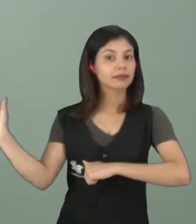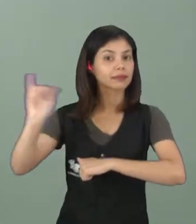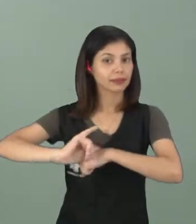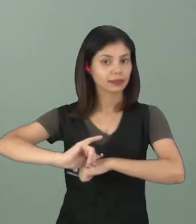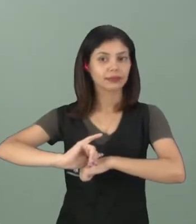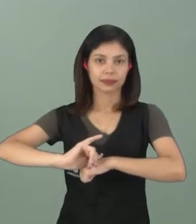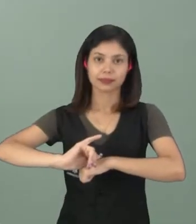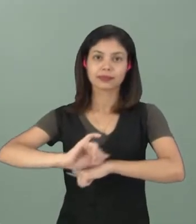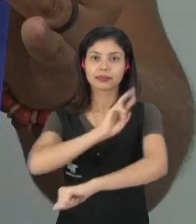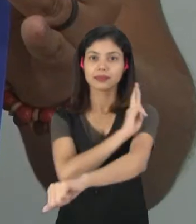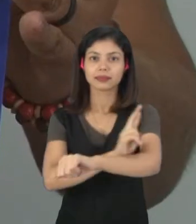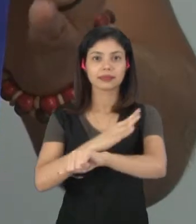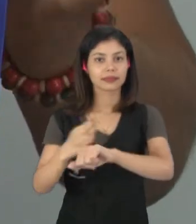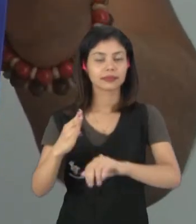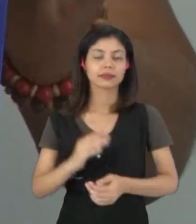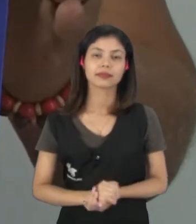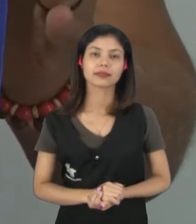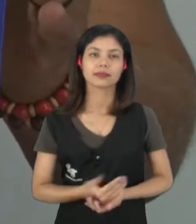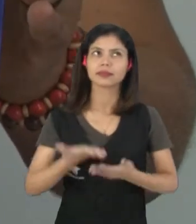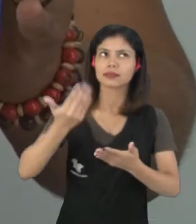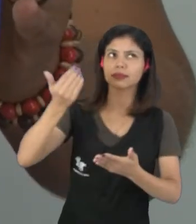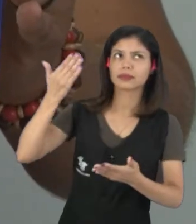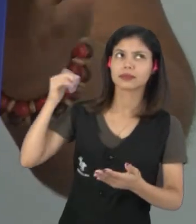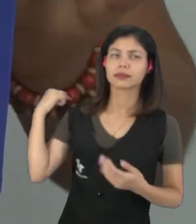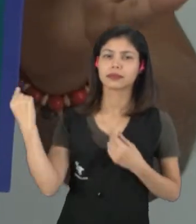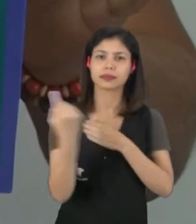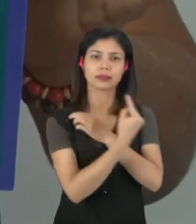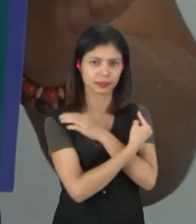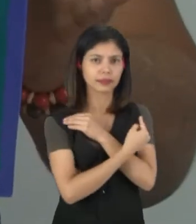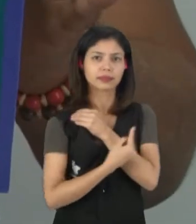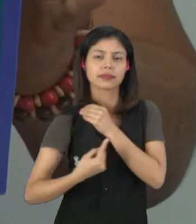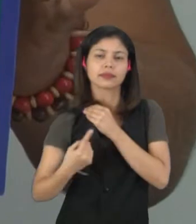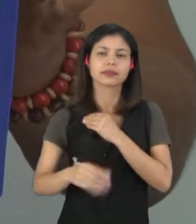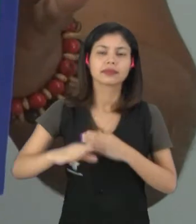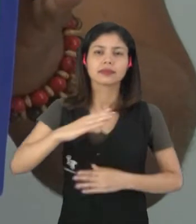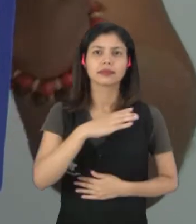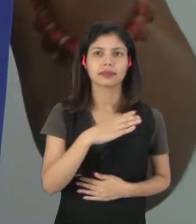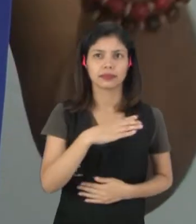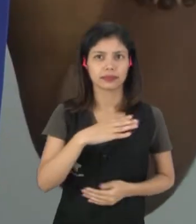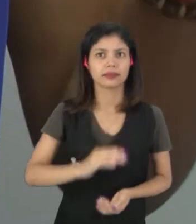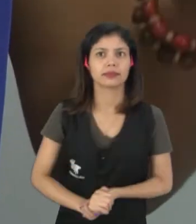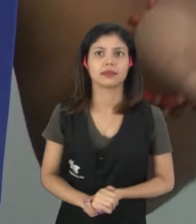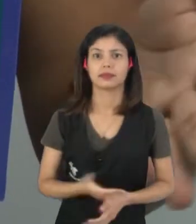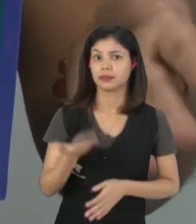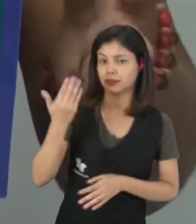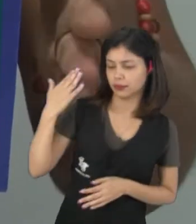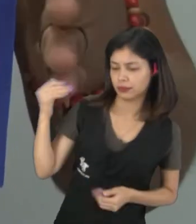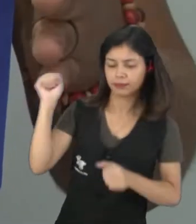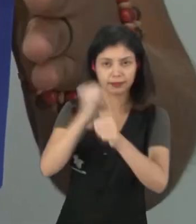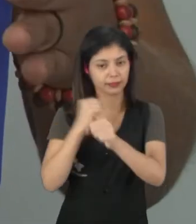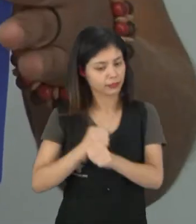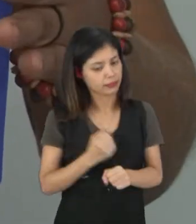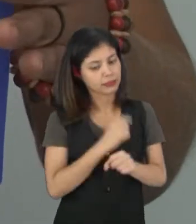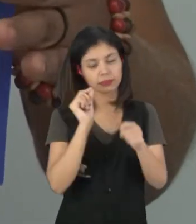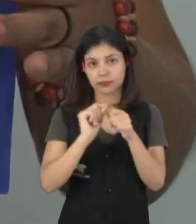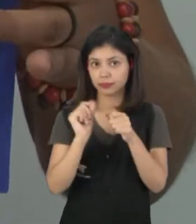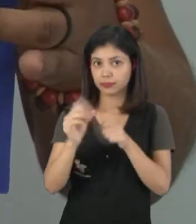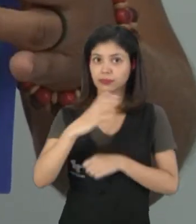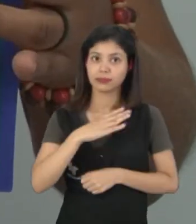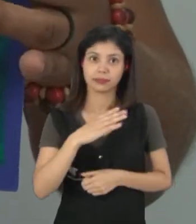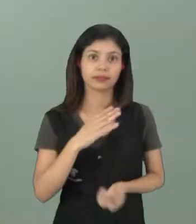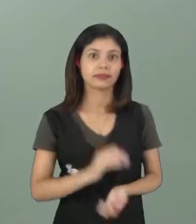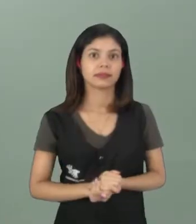estado Só nossa cidade de Rio Branco antigamente aqui na nossa cidade de Rio Branco antes de ser construído né a cidade